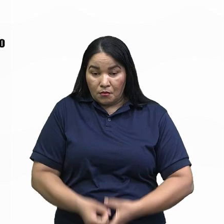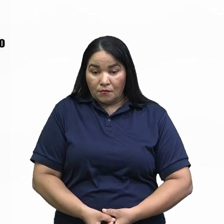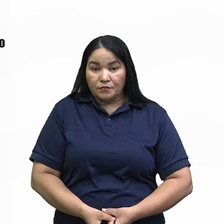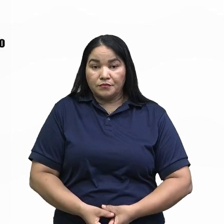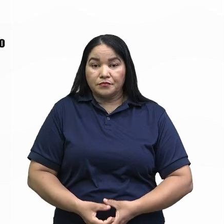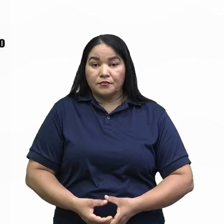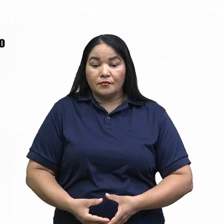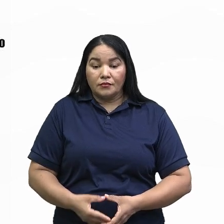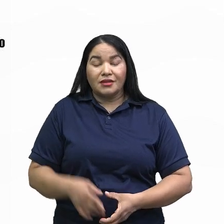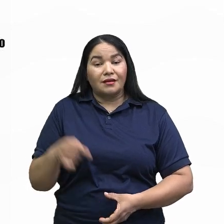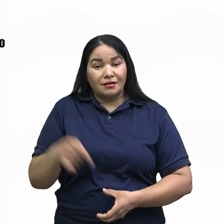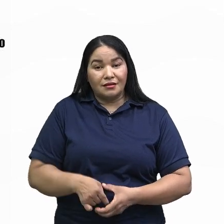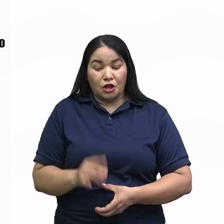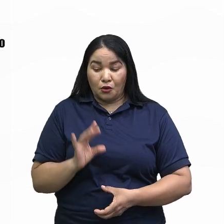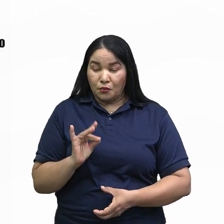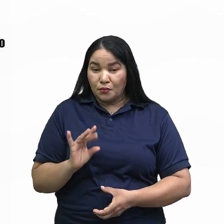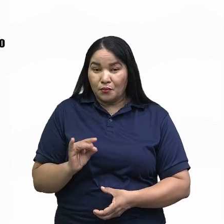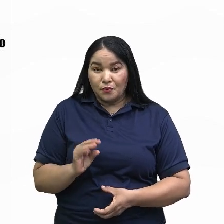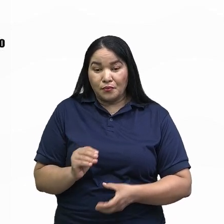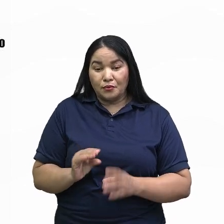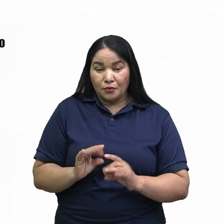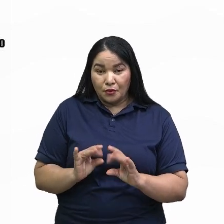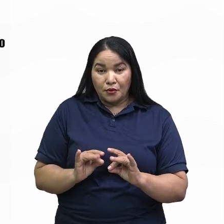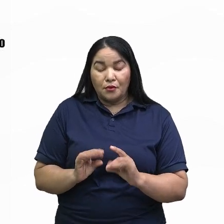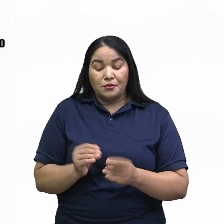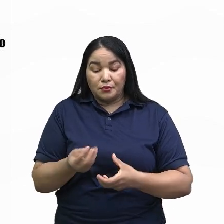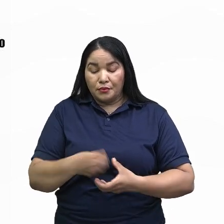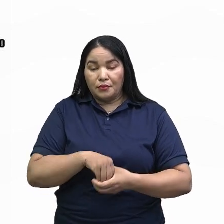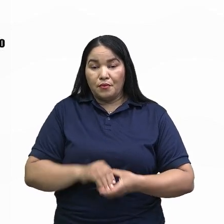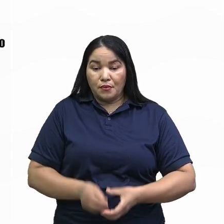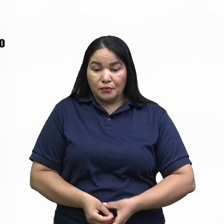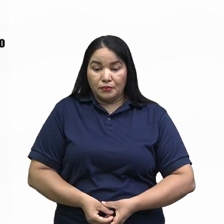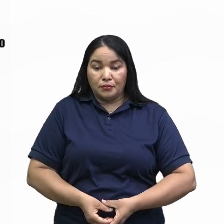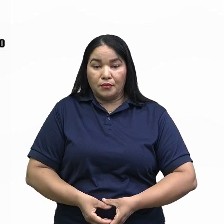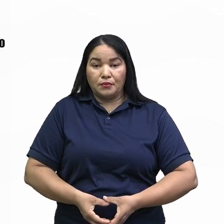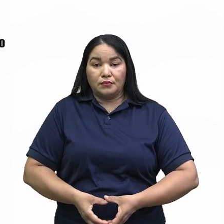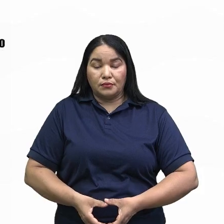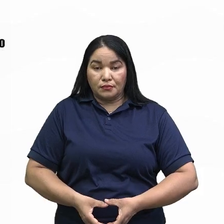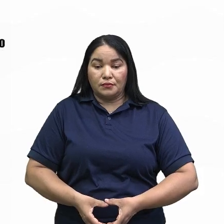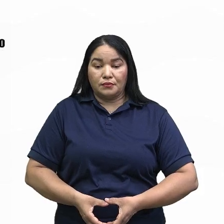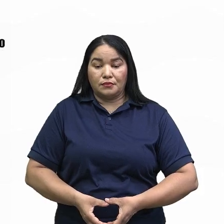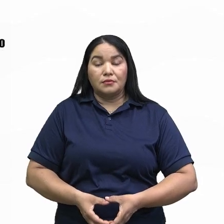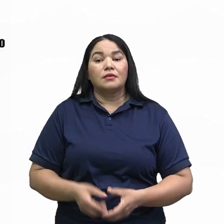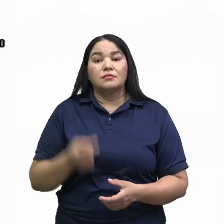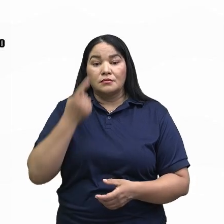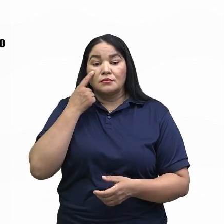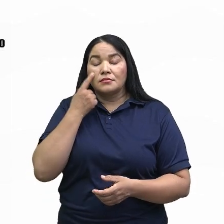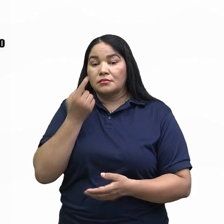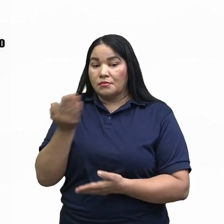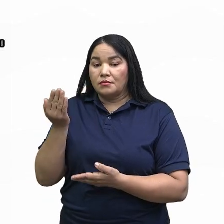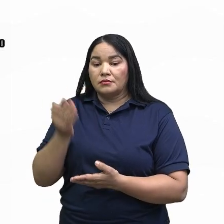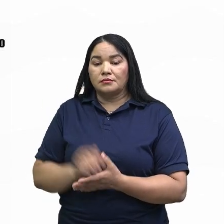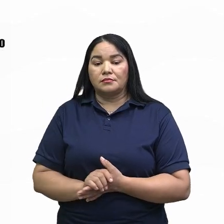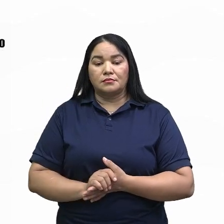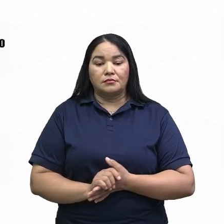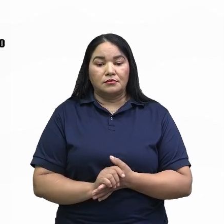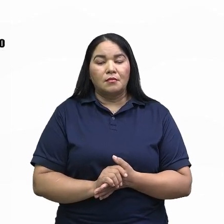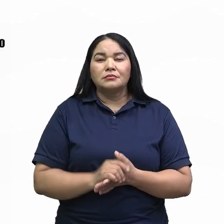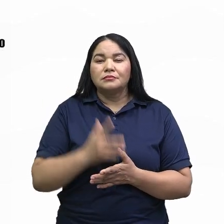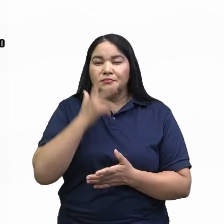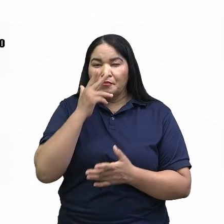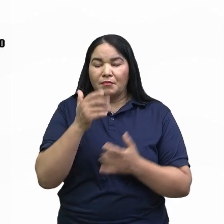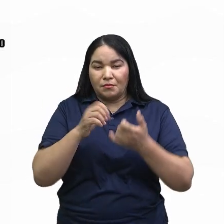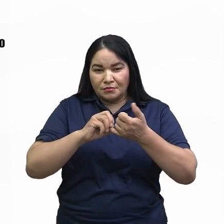sendo armazenada na bexiga, tá? Então observem aí essa imagem como se fosse um grão de